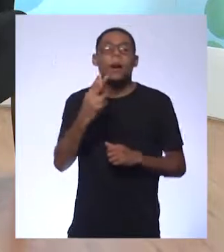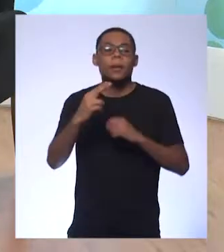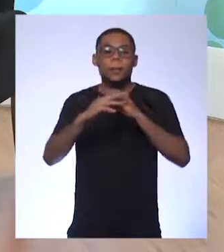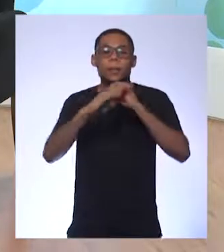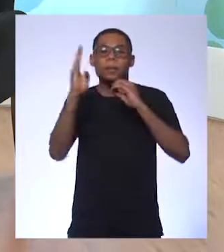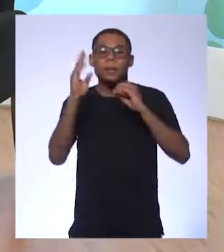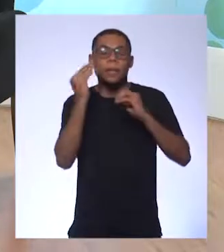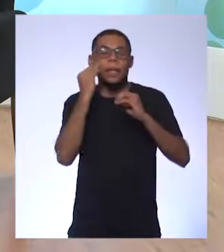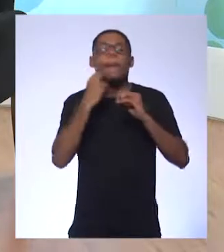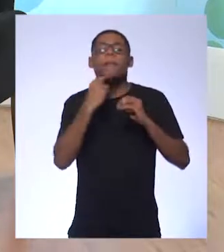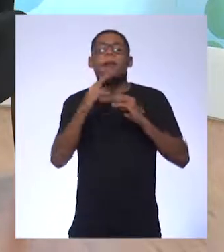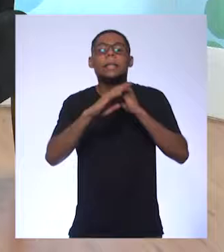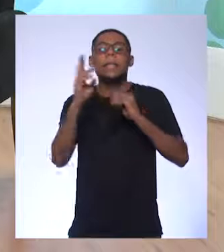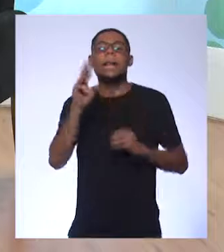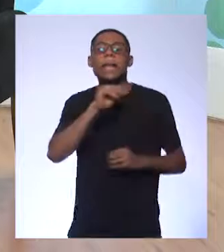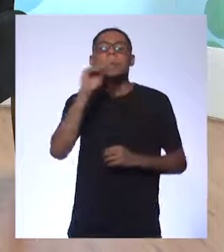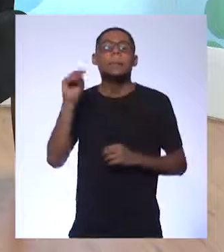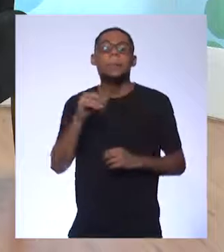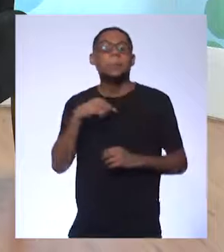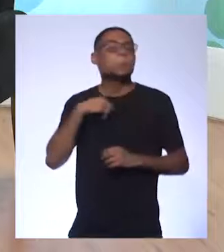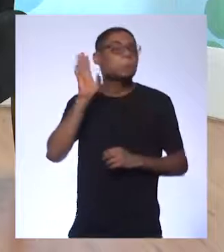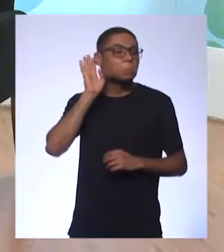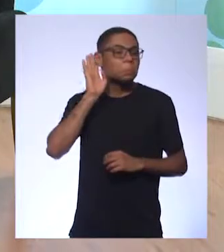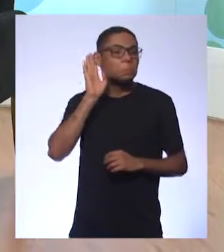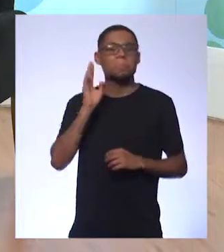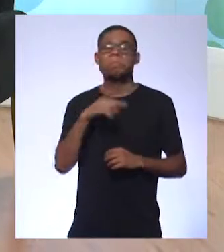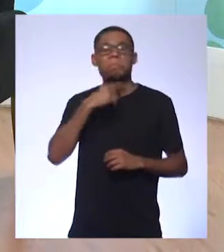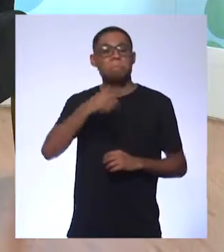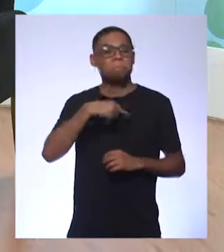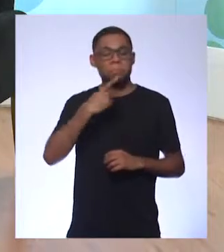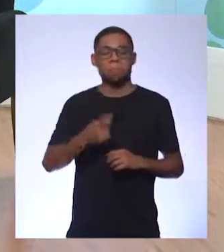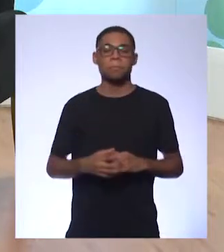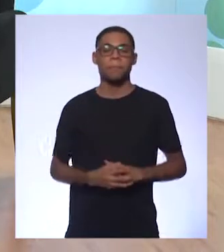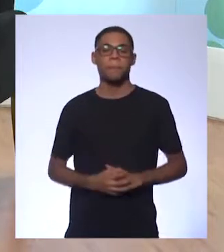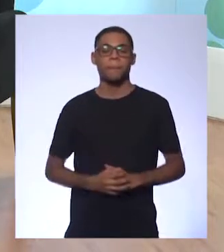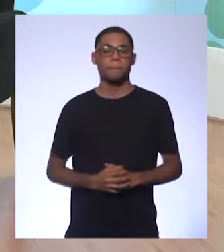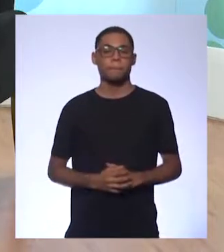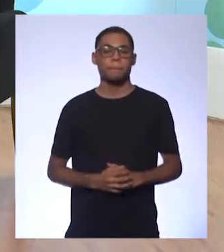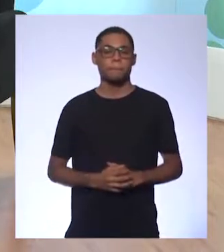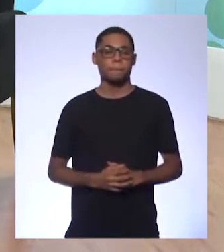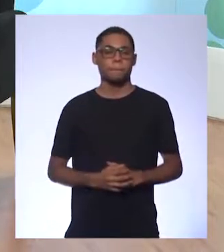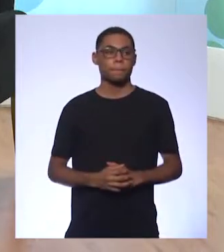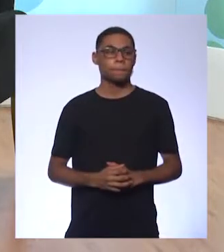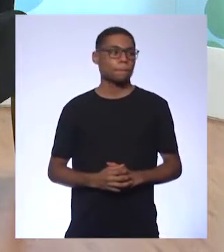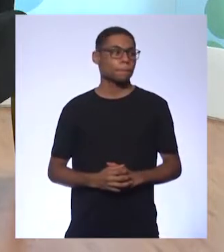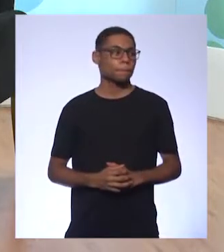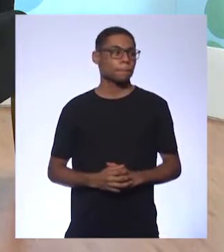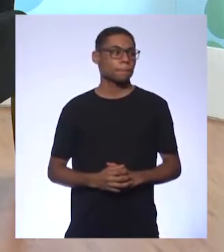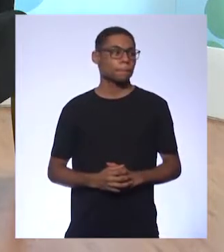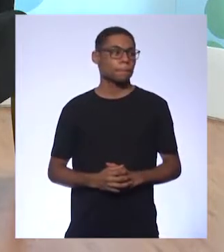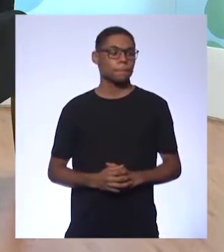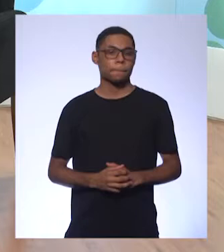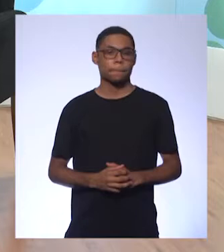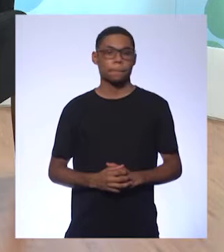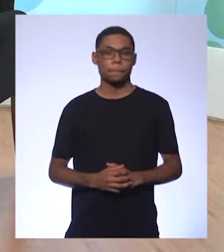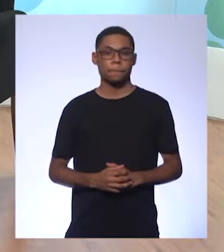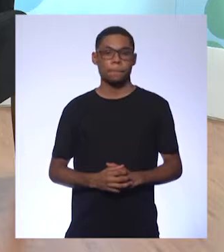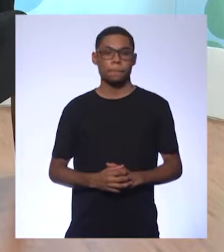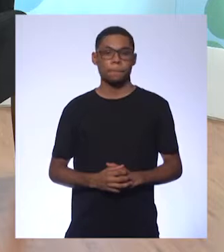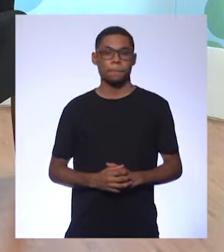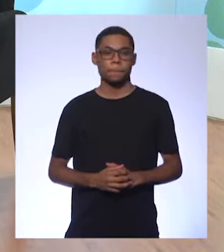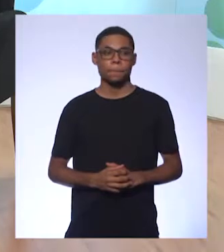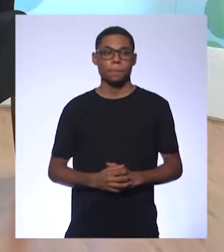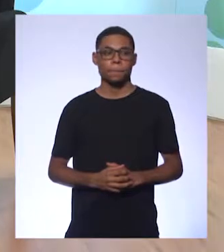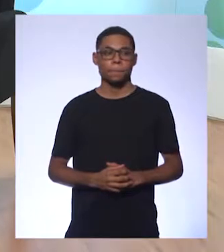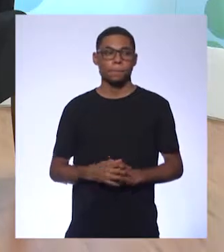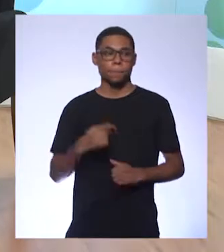professor. Abre o áudio. Não estamos te escutando. Só vendo você. Mas